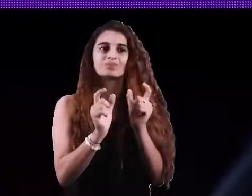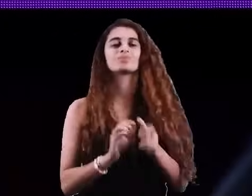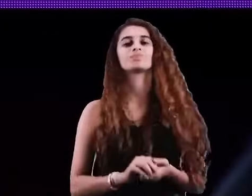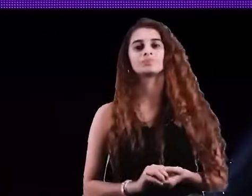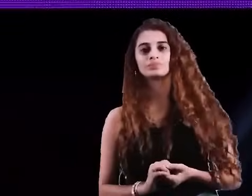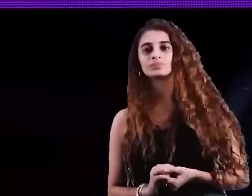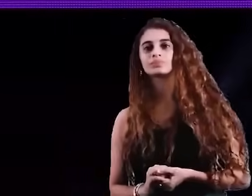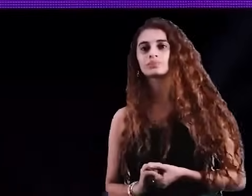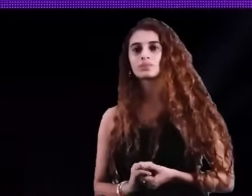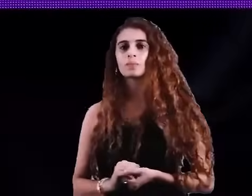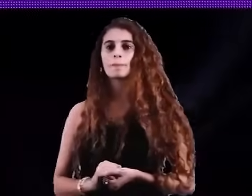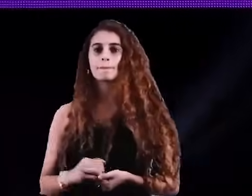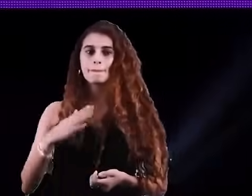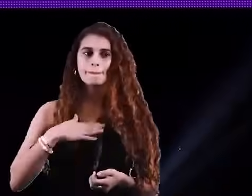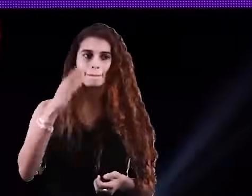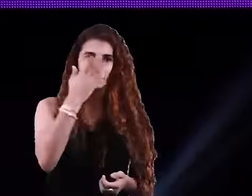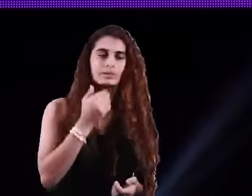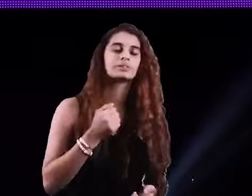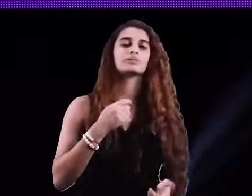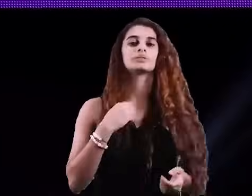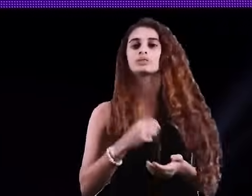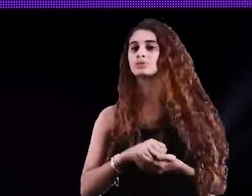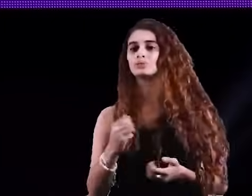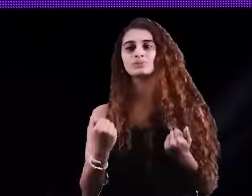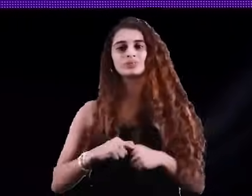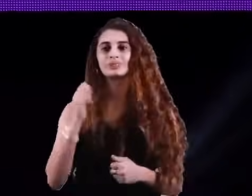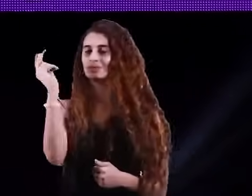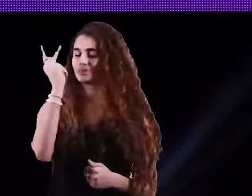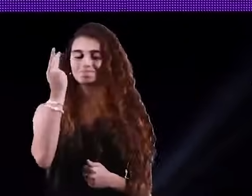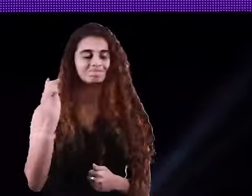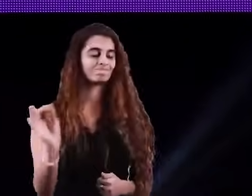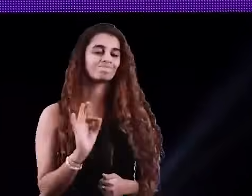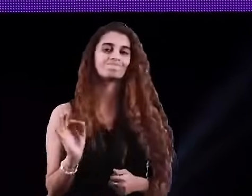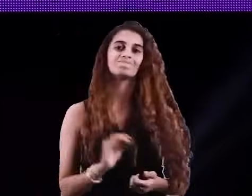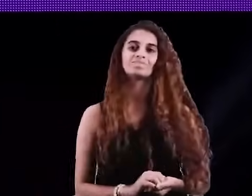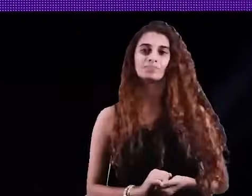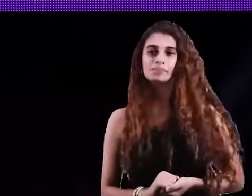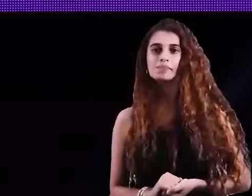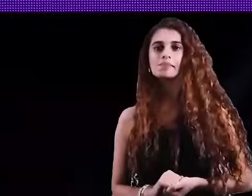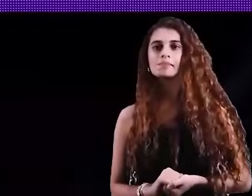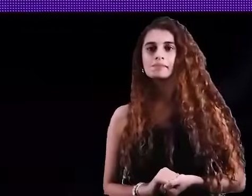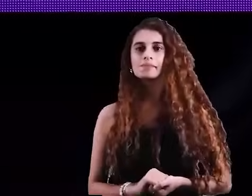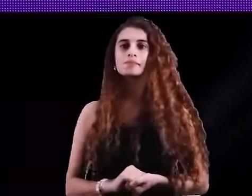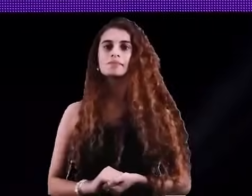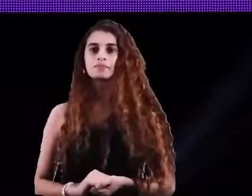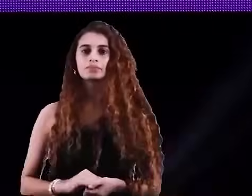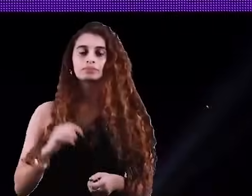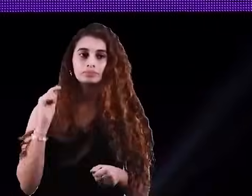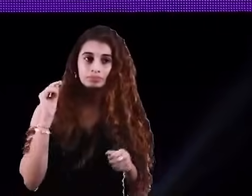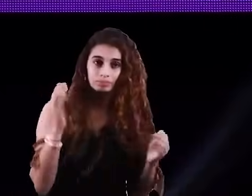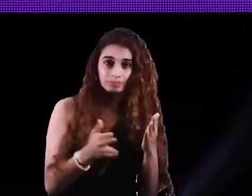Eu sabia que eu nem podia vencer. Eu só fiz isso. E naquele momento,